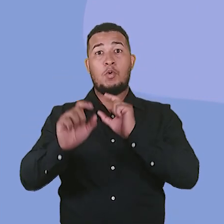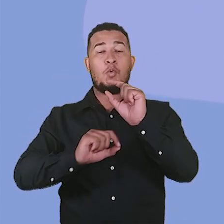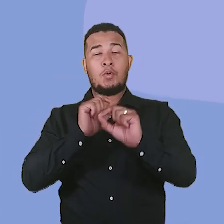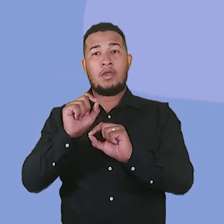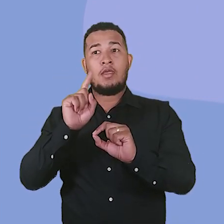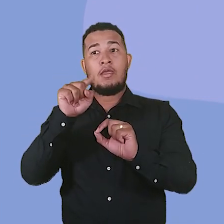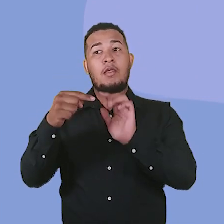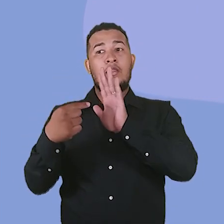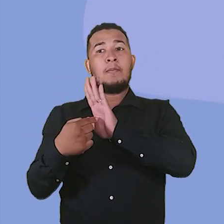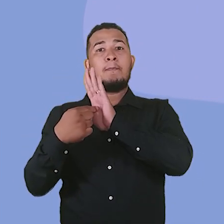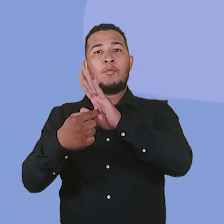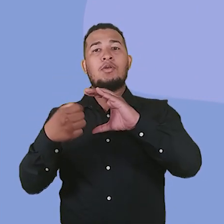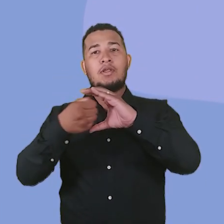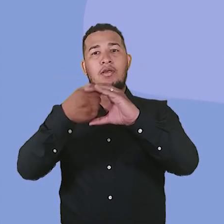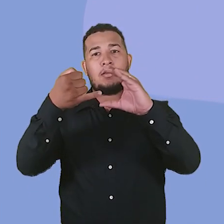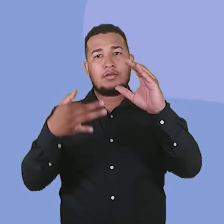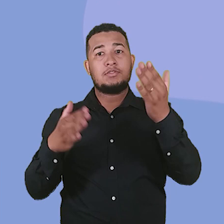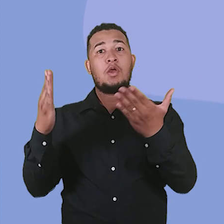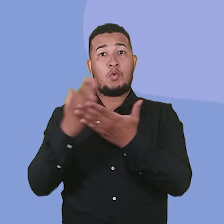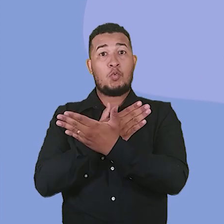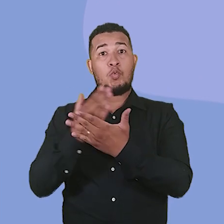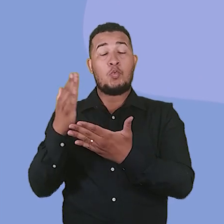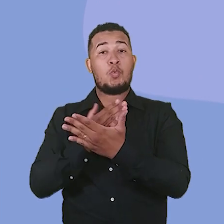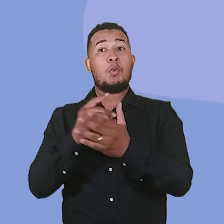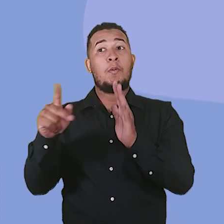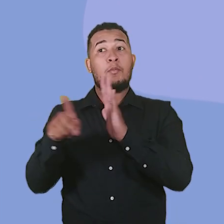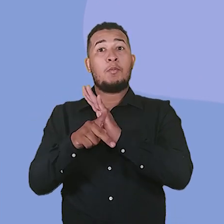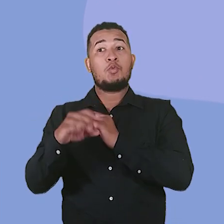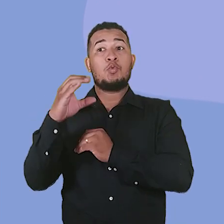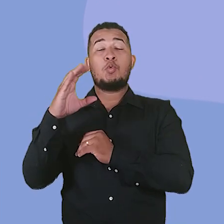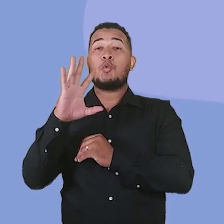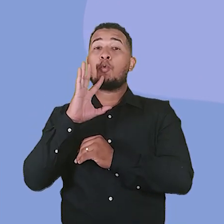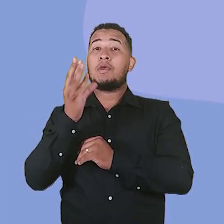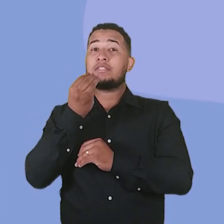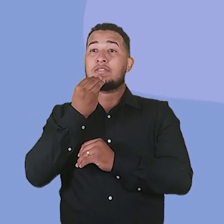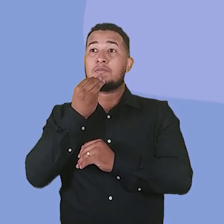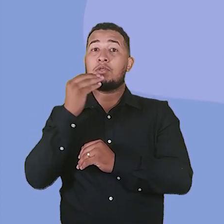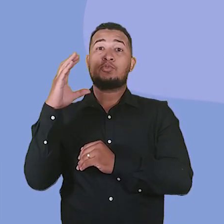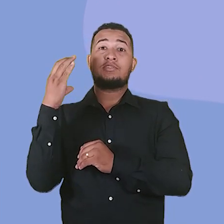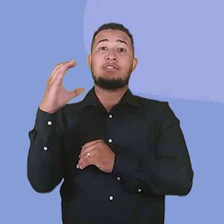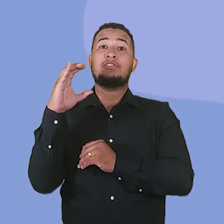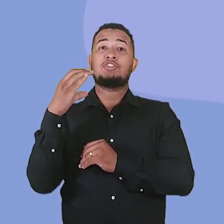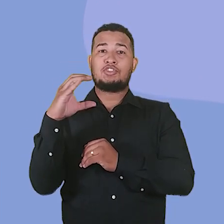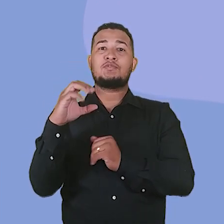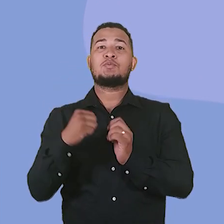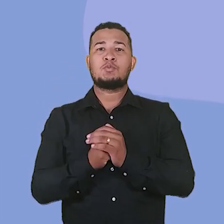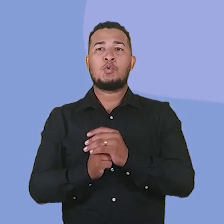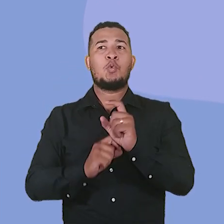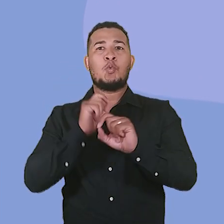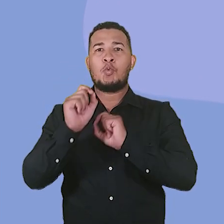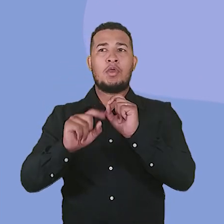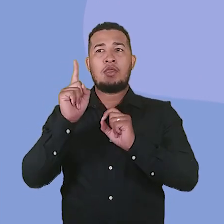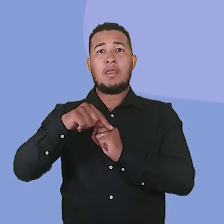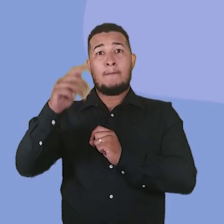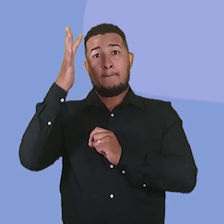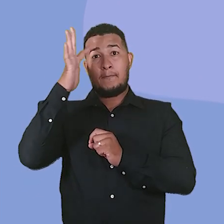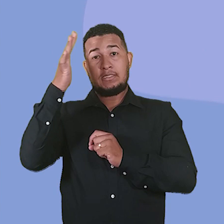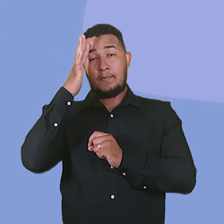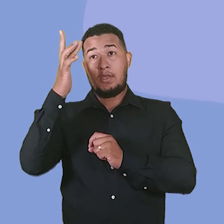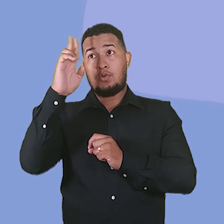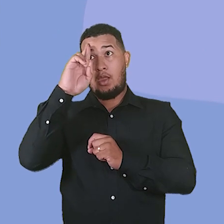característica, ele já apresenta algumas características, melhor dizendo, do conhecimento científico, que é o